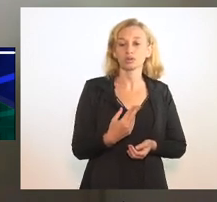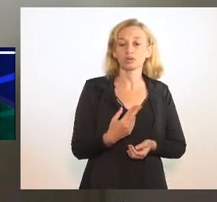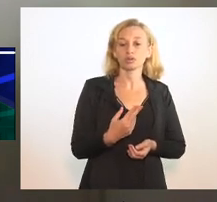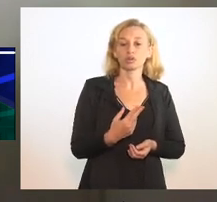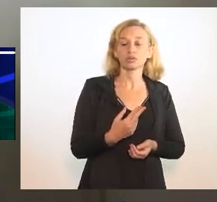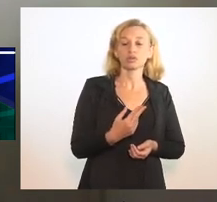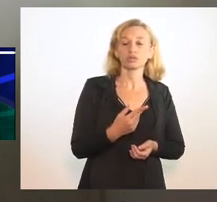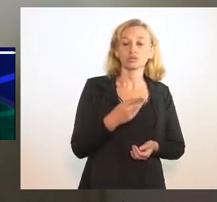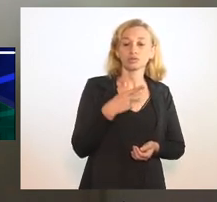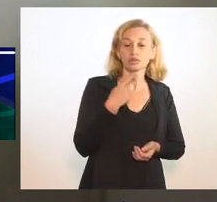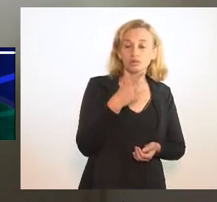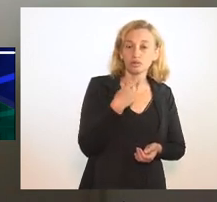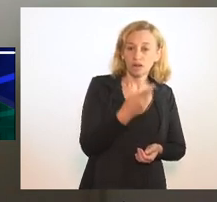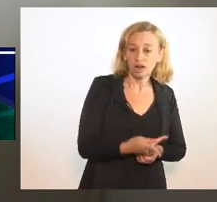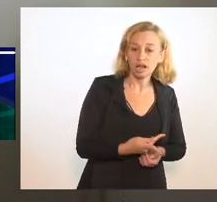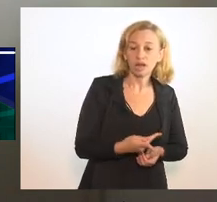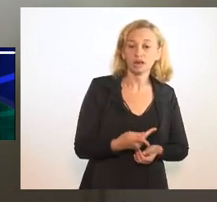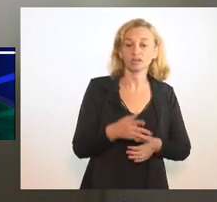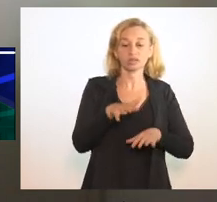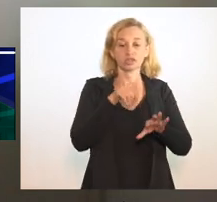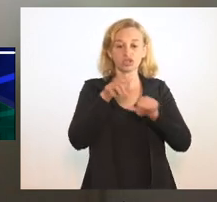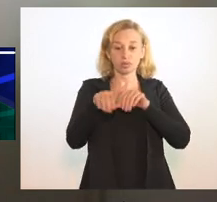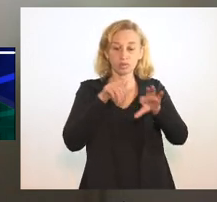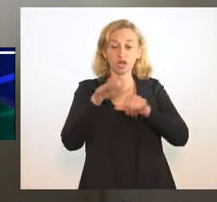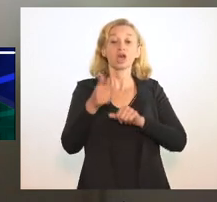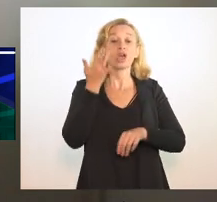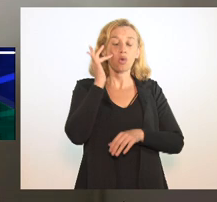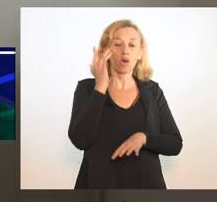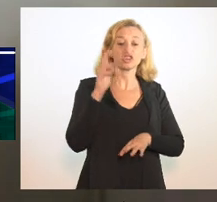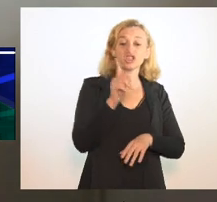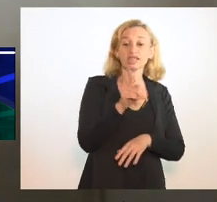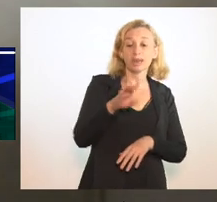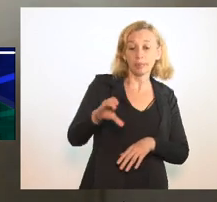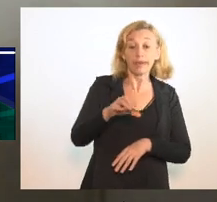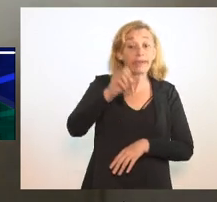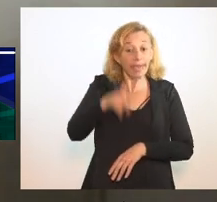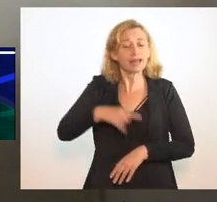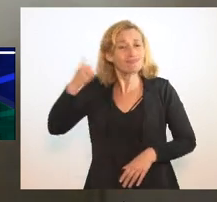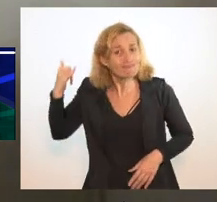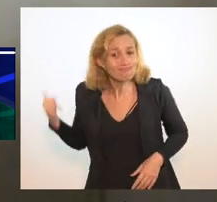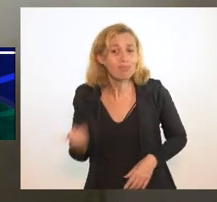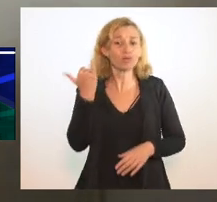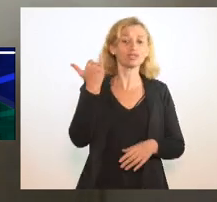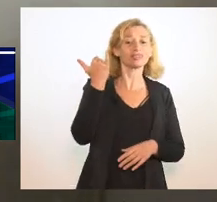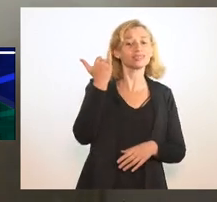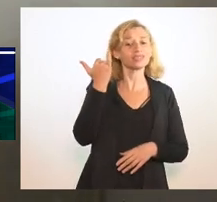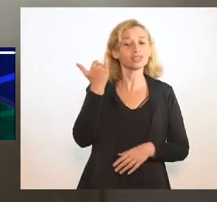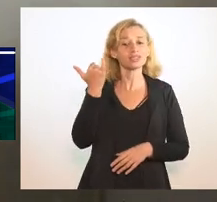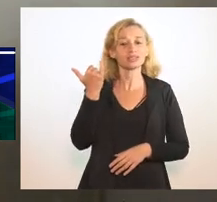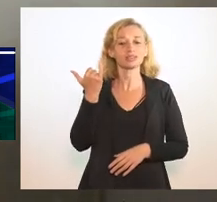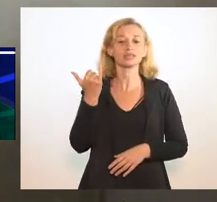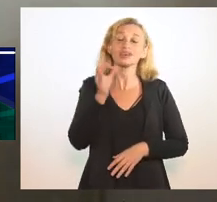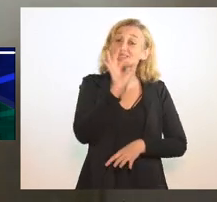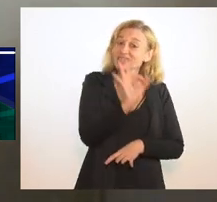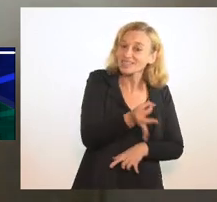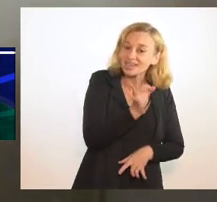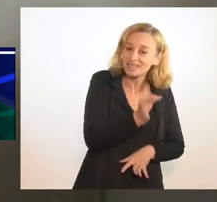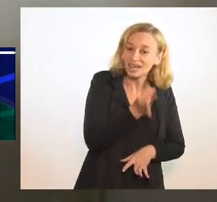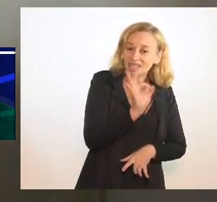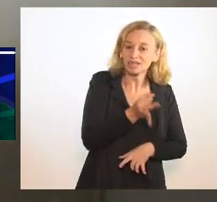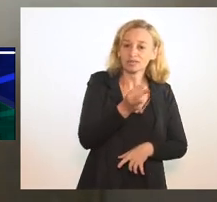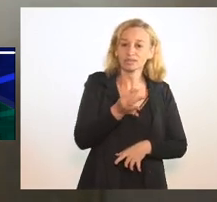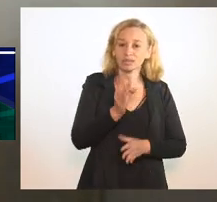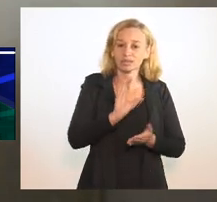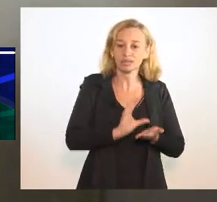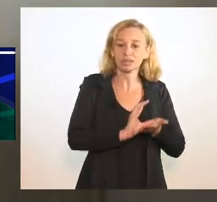chamada, porque eu acho que esta PEC é importantíssima para exatamente injetar